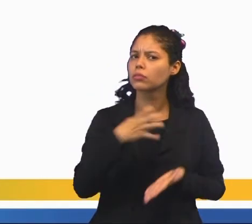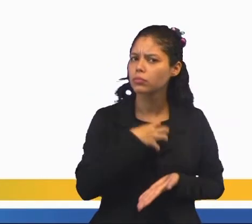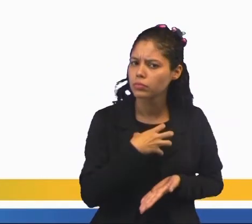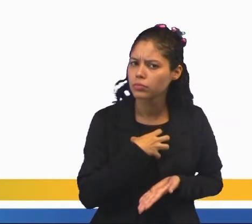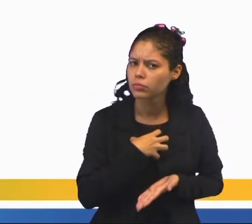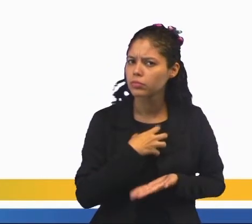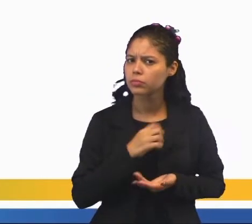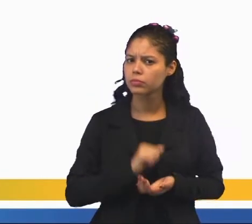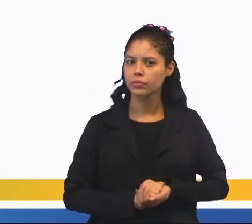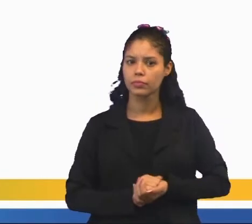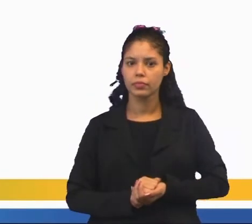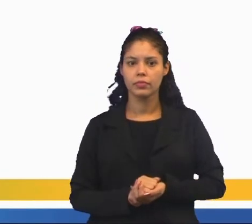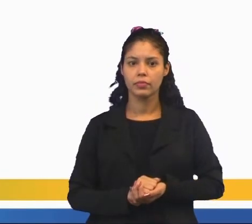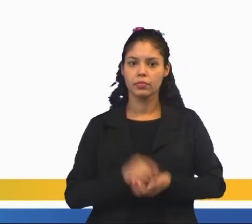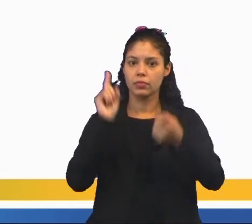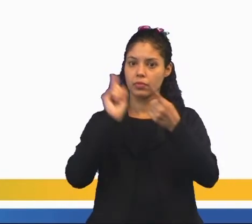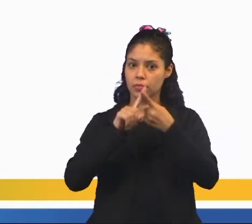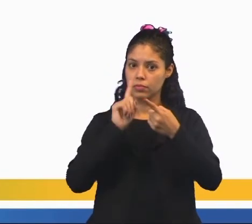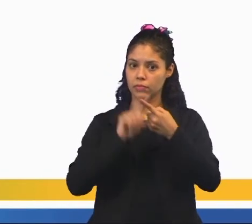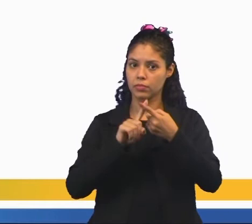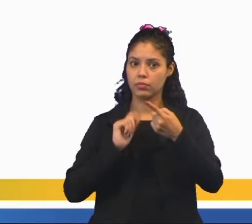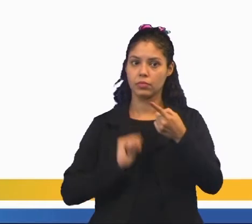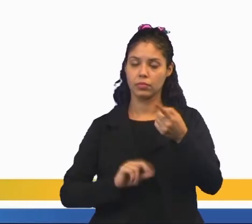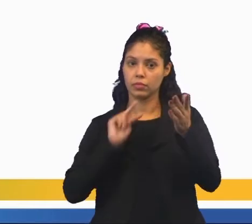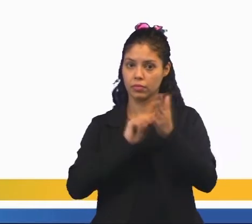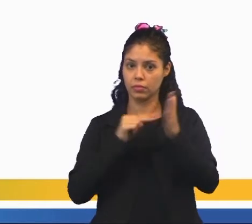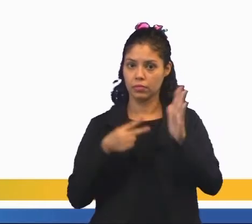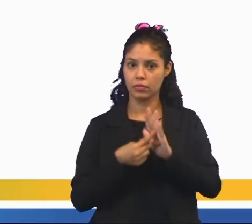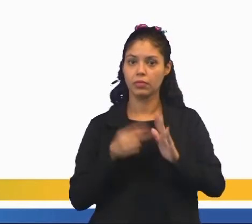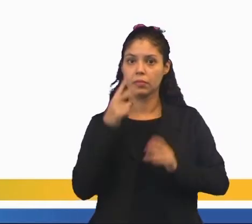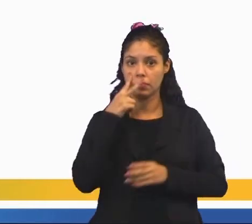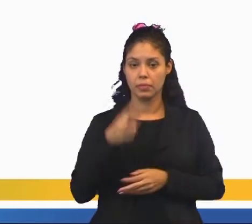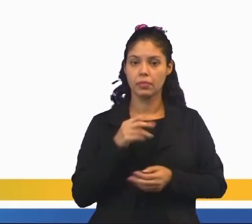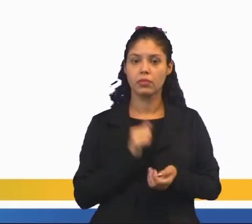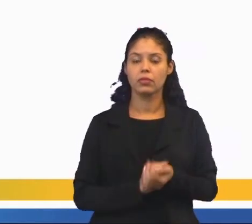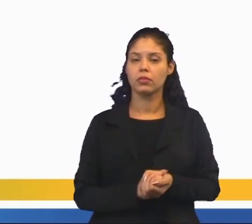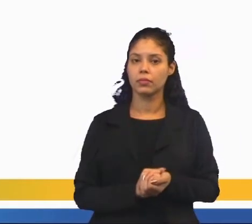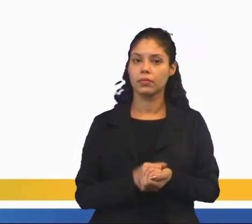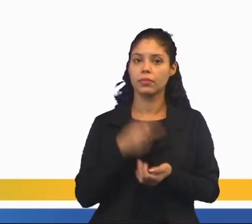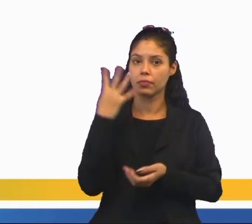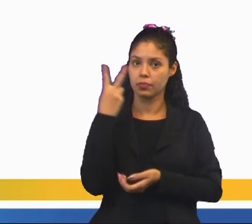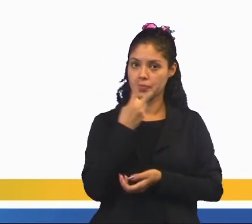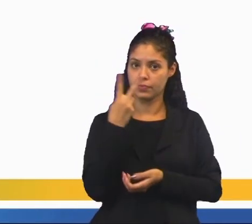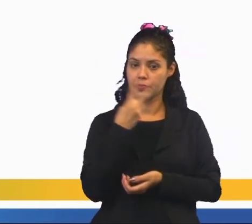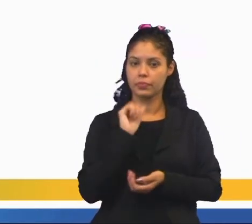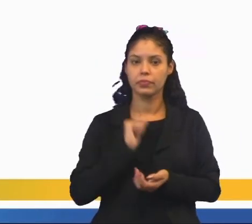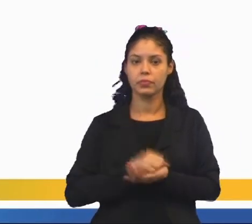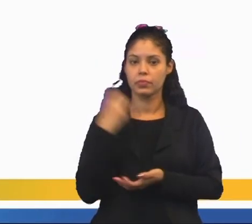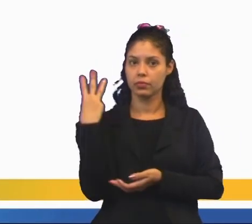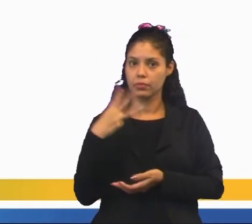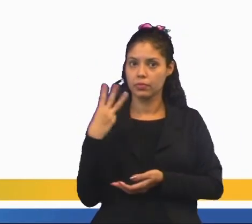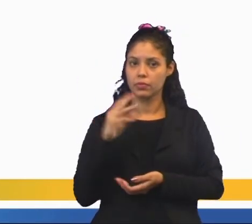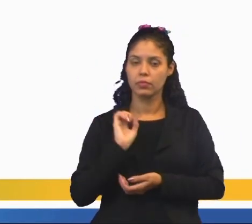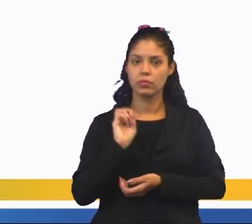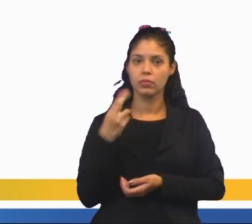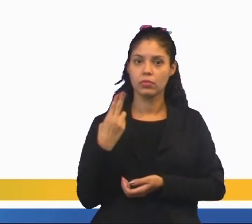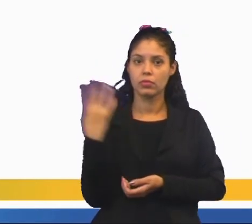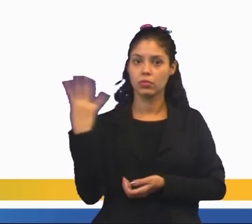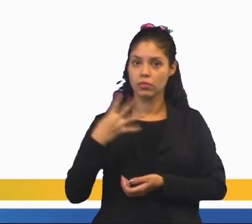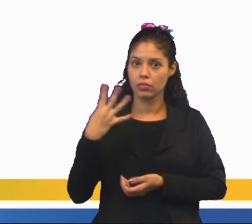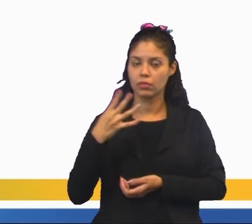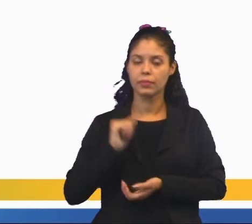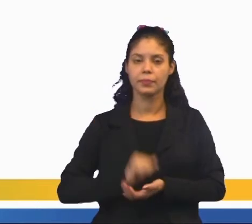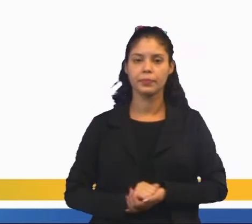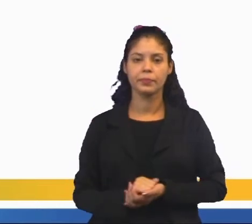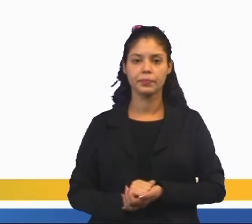com qual sentido? No sentido 1 do significado lá que nós vimos, no 2, no 3